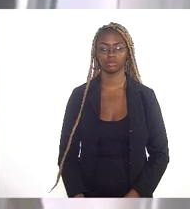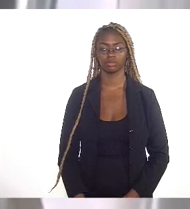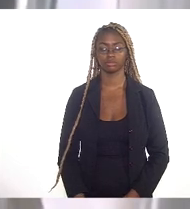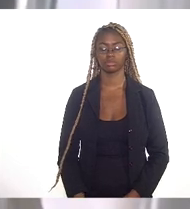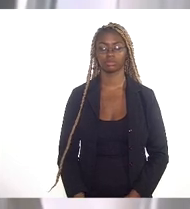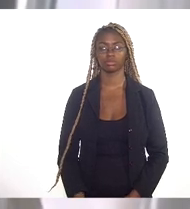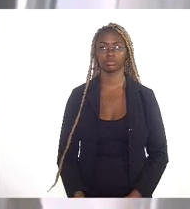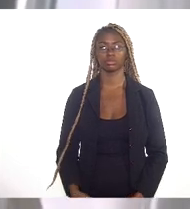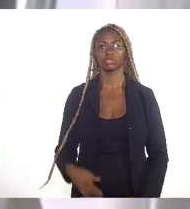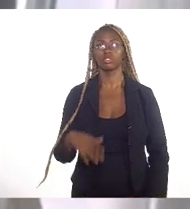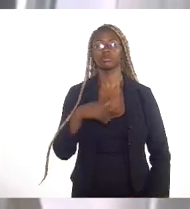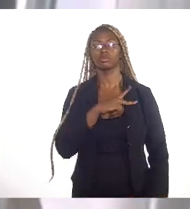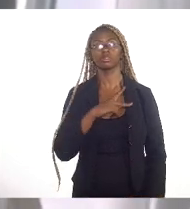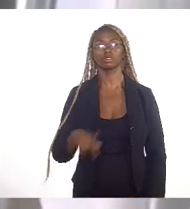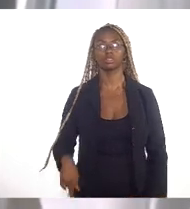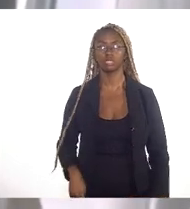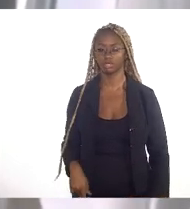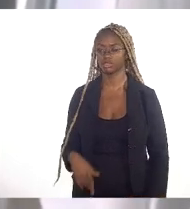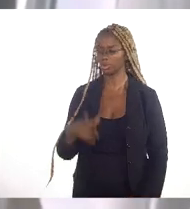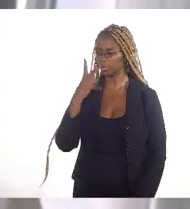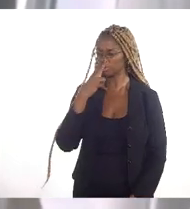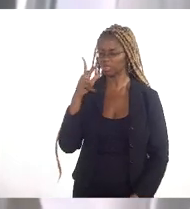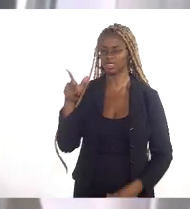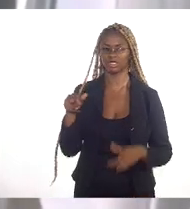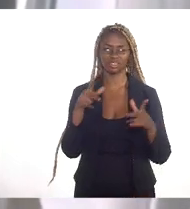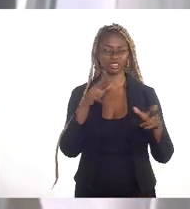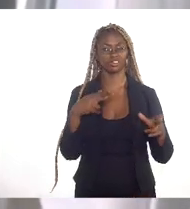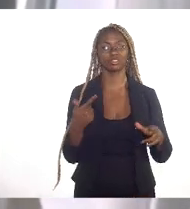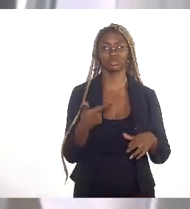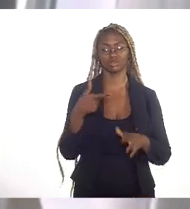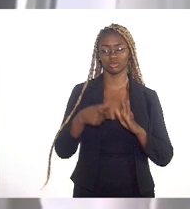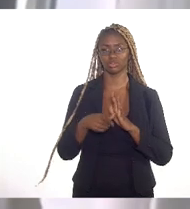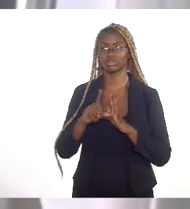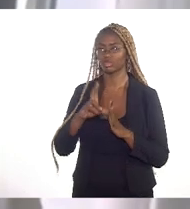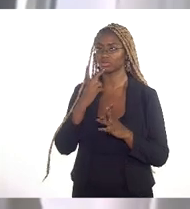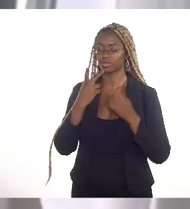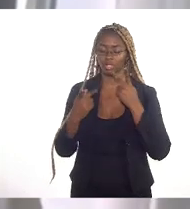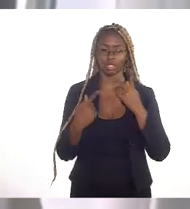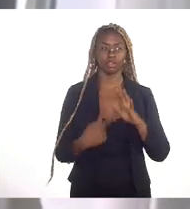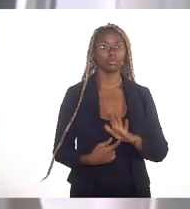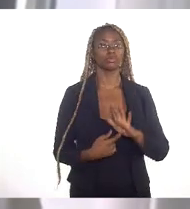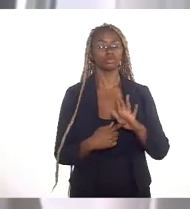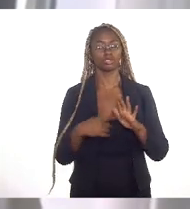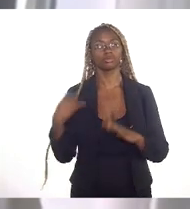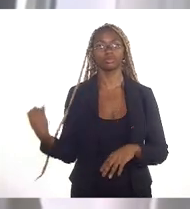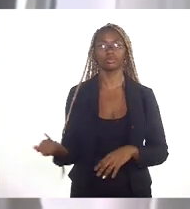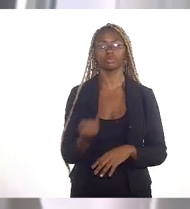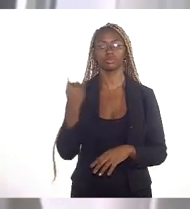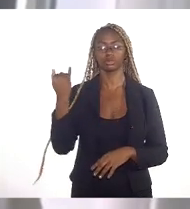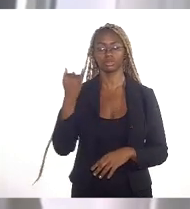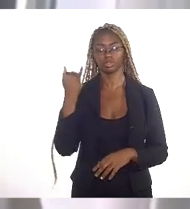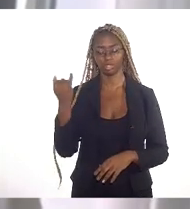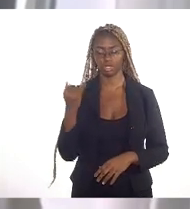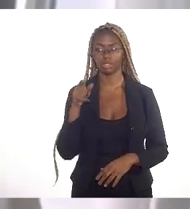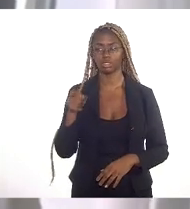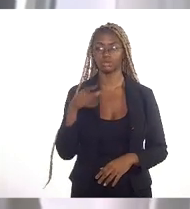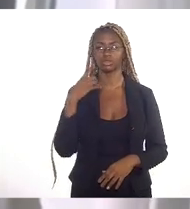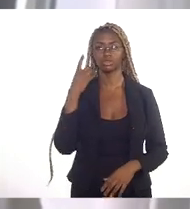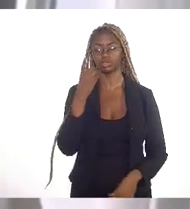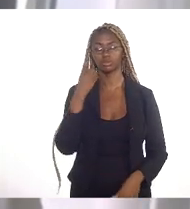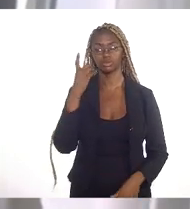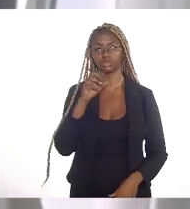idêntica às comissões que me antecederam, quero ressaltar a importância dessa iniciativa do deputado Sérgio Fernandes,